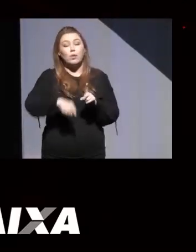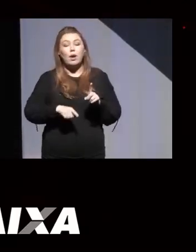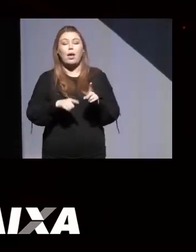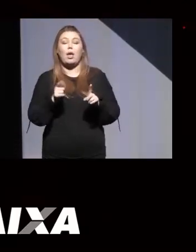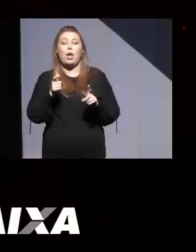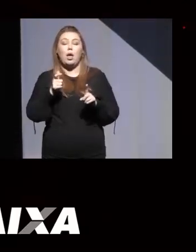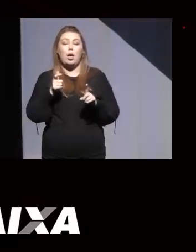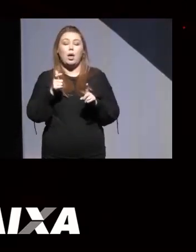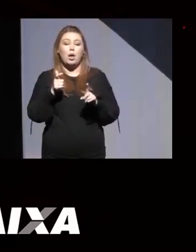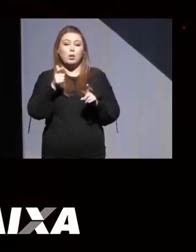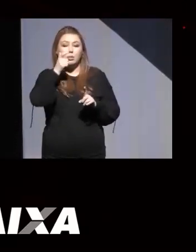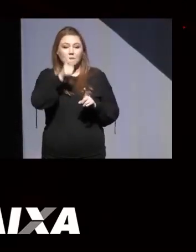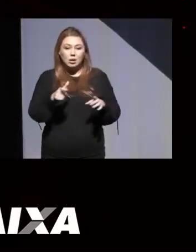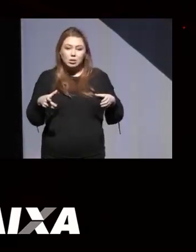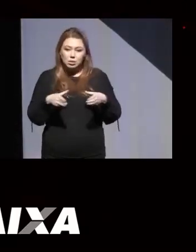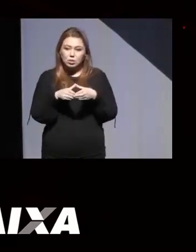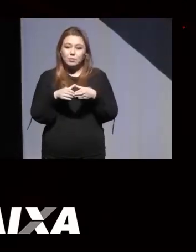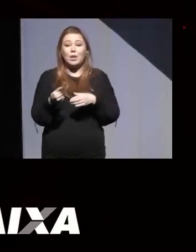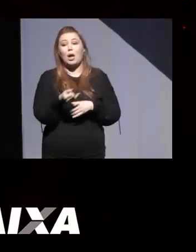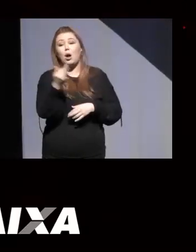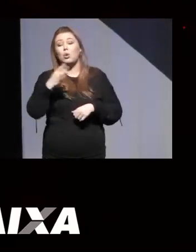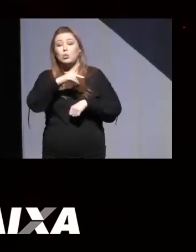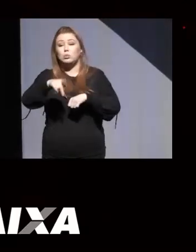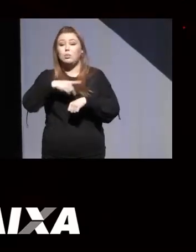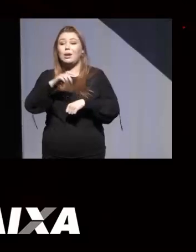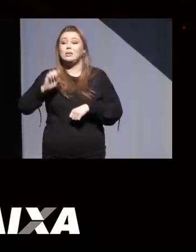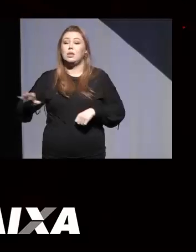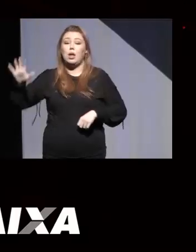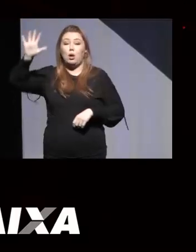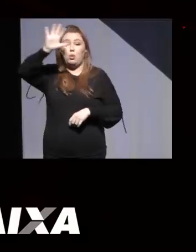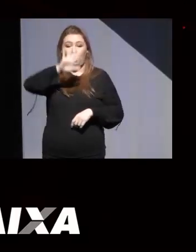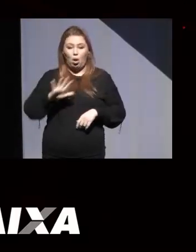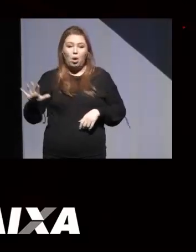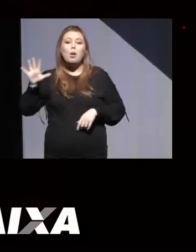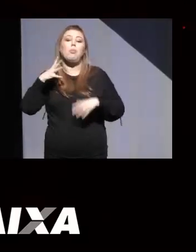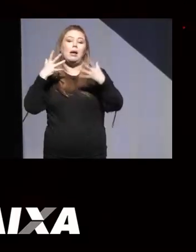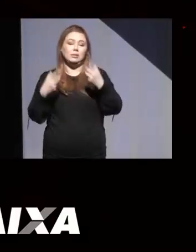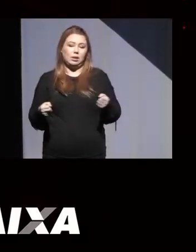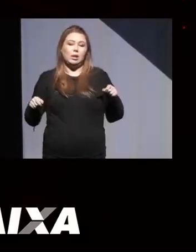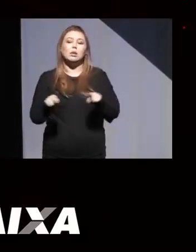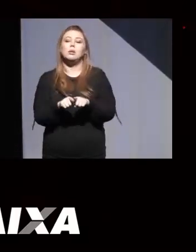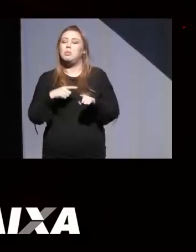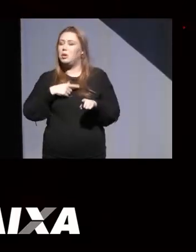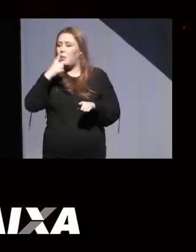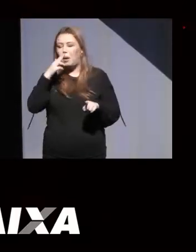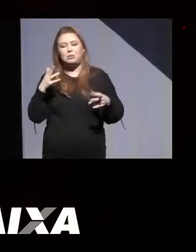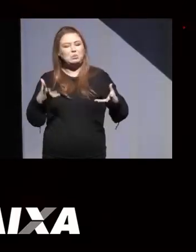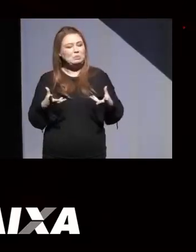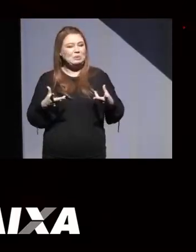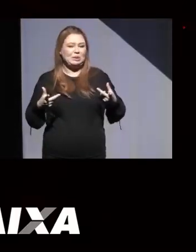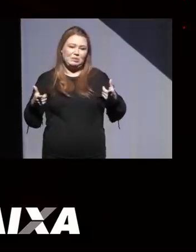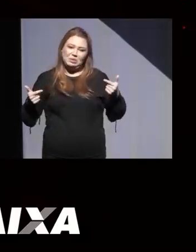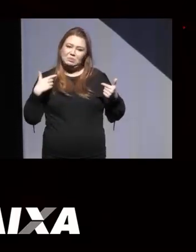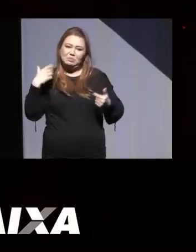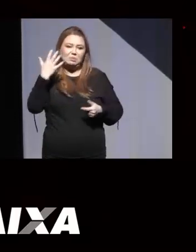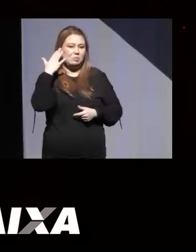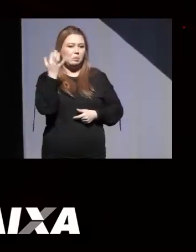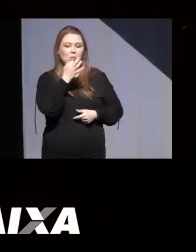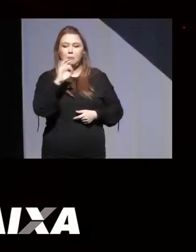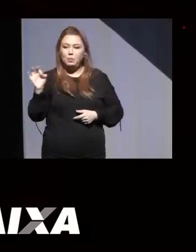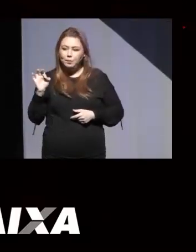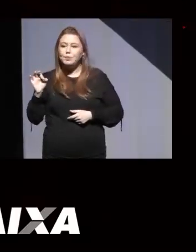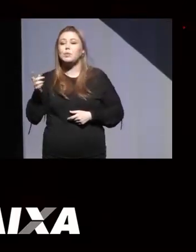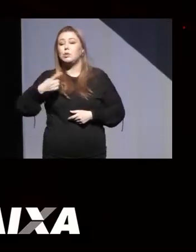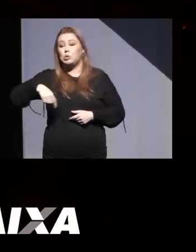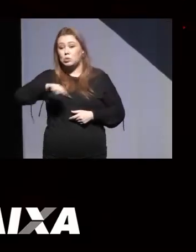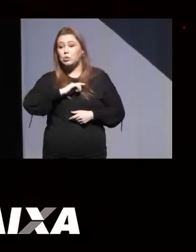Europa adotam essa doutrina do Moschetti, que eu acho que é impecável, eu realmente acho excelente, e nós